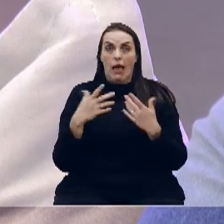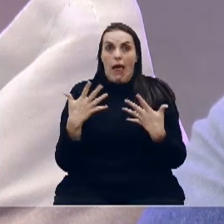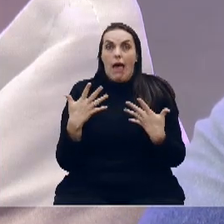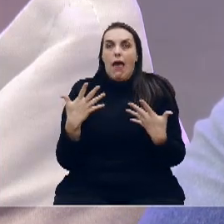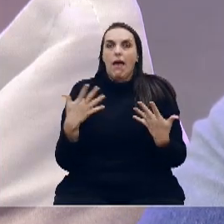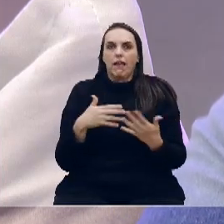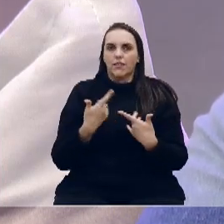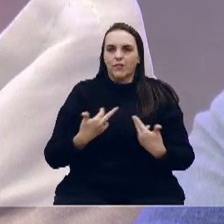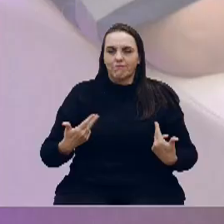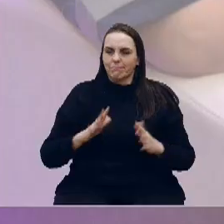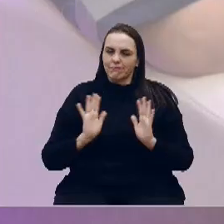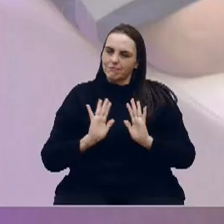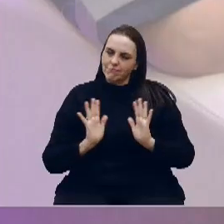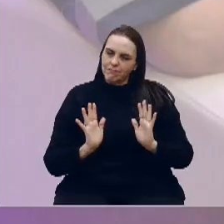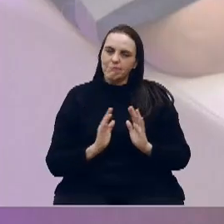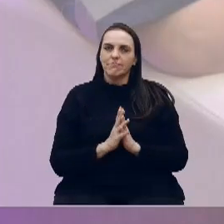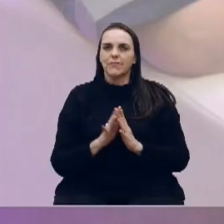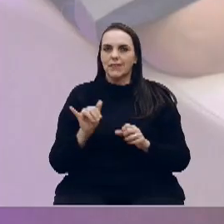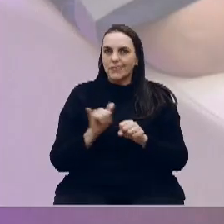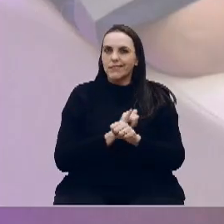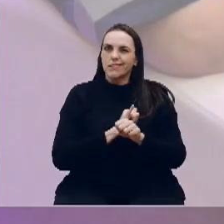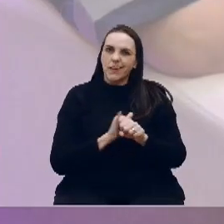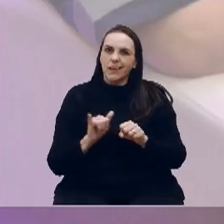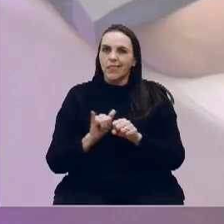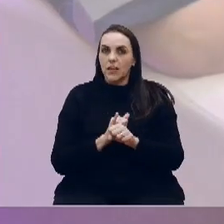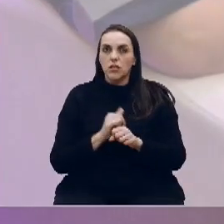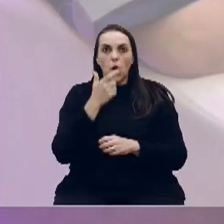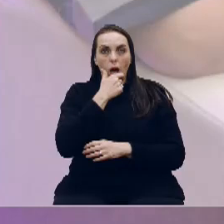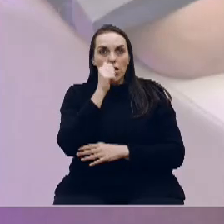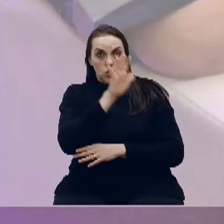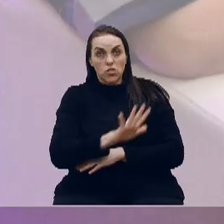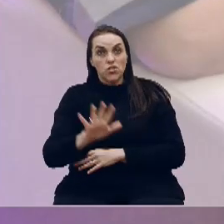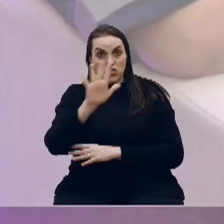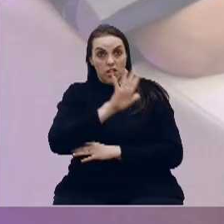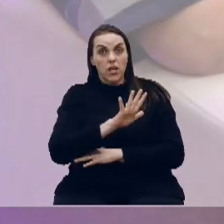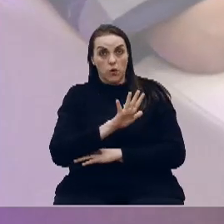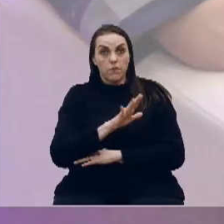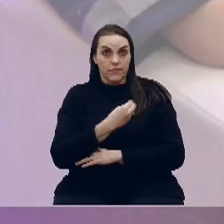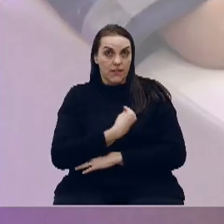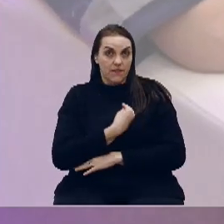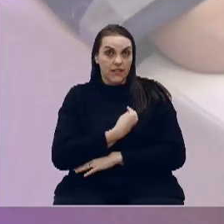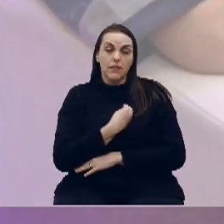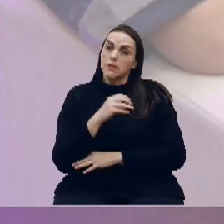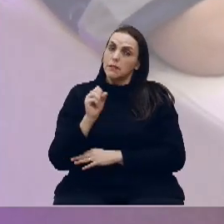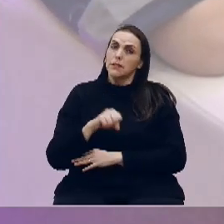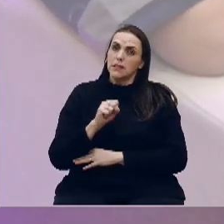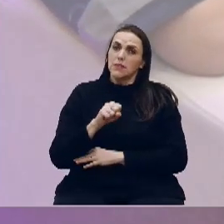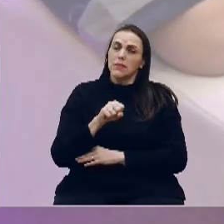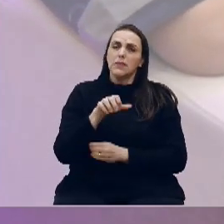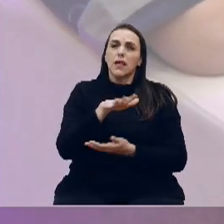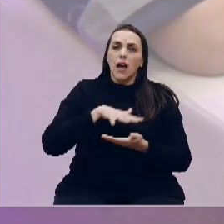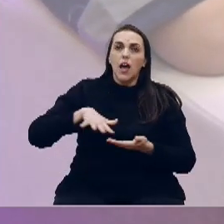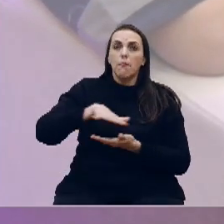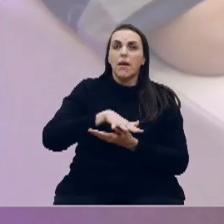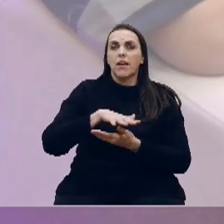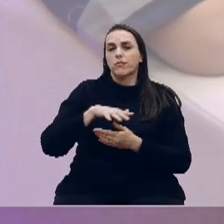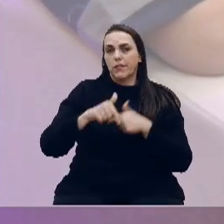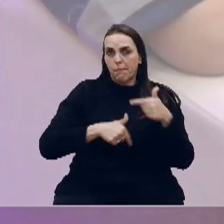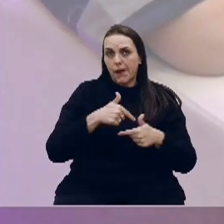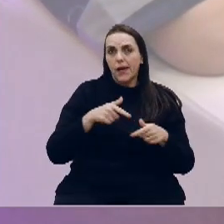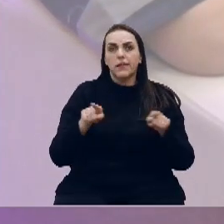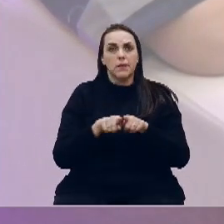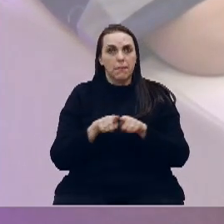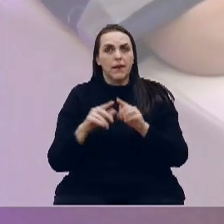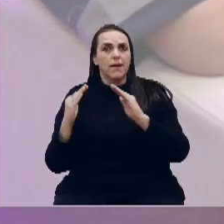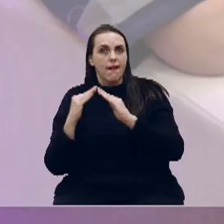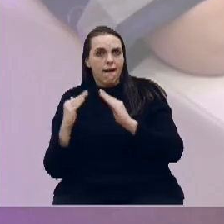isso é verdade. Eu acho que isso no geral também, né? Isso, hoje em dia não só no ambiente, até em casa, com a própria família. Sim.